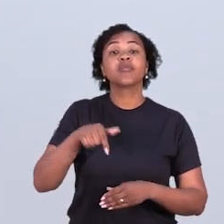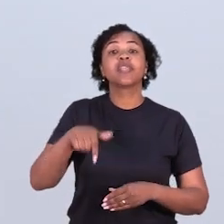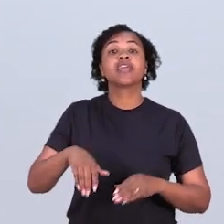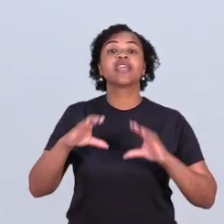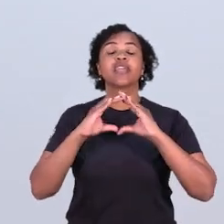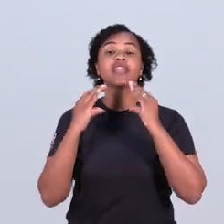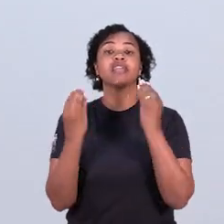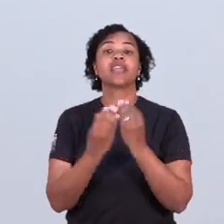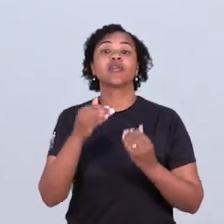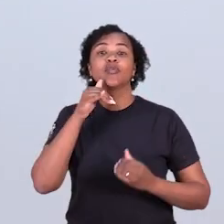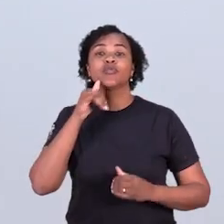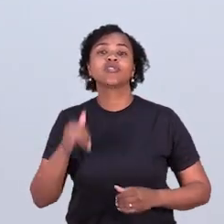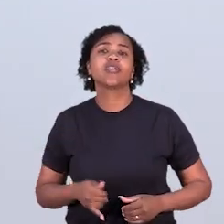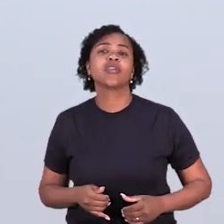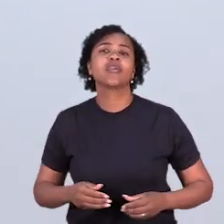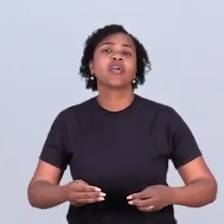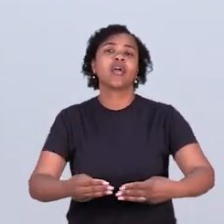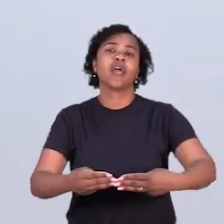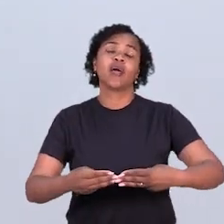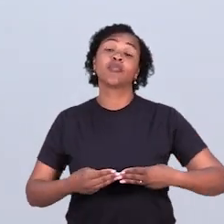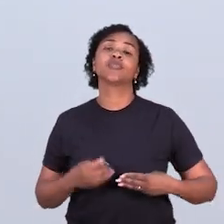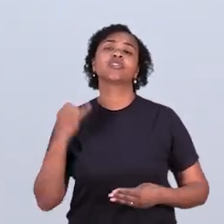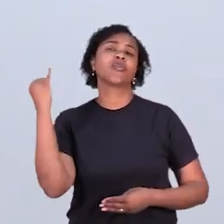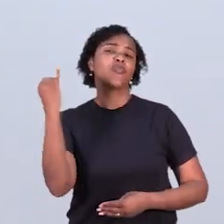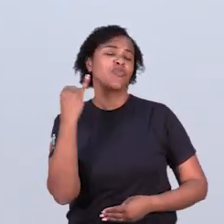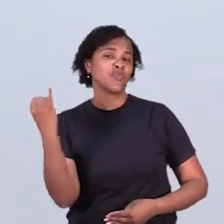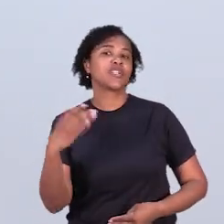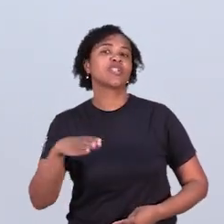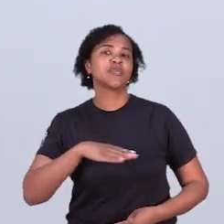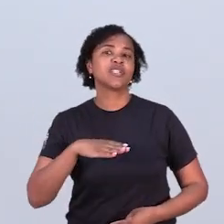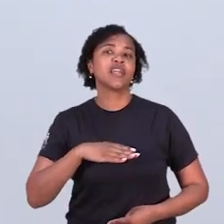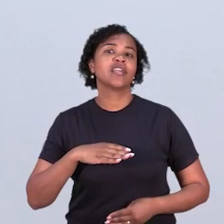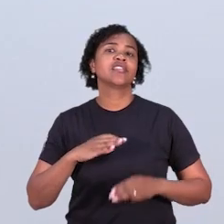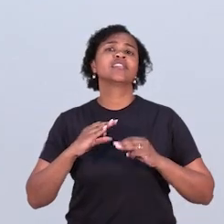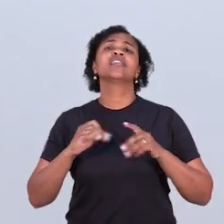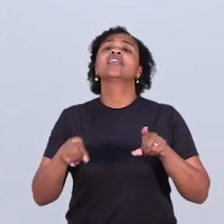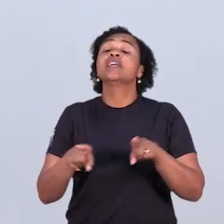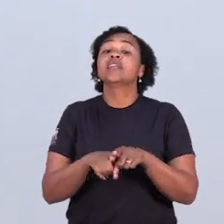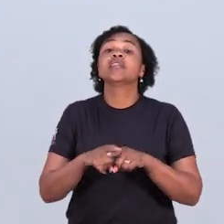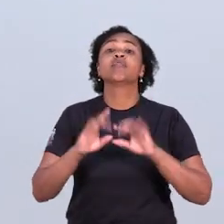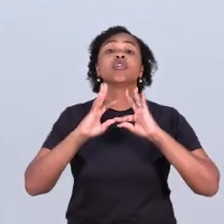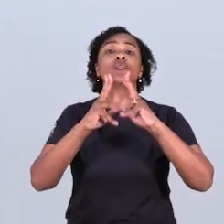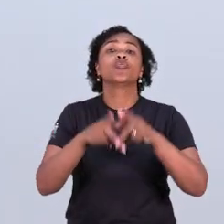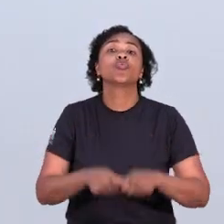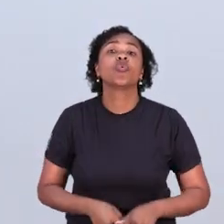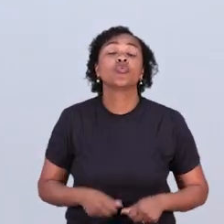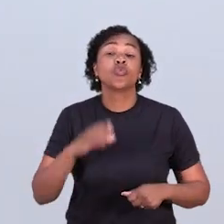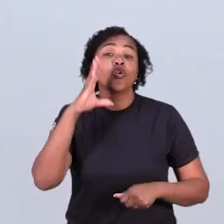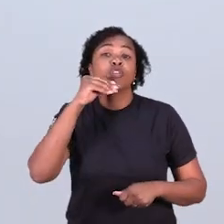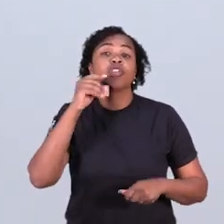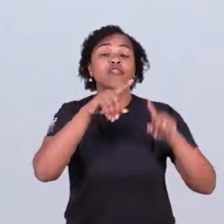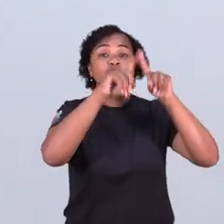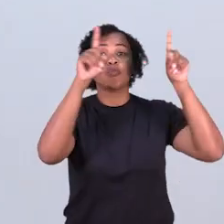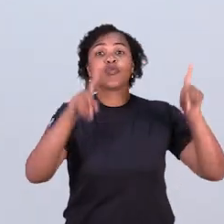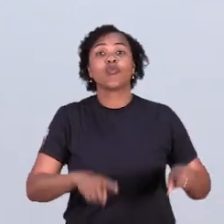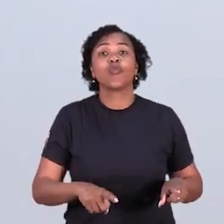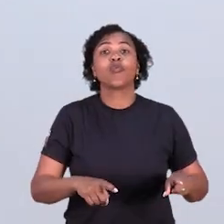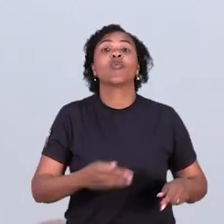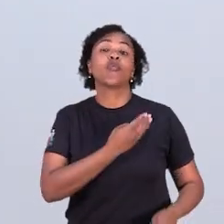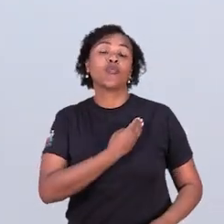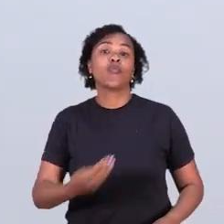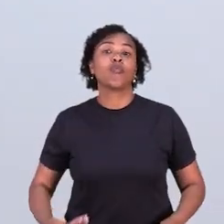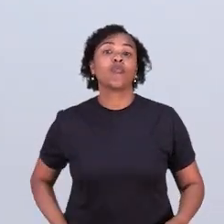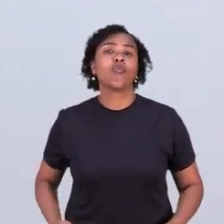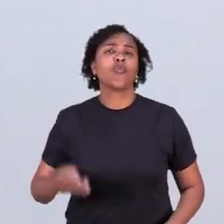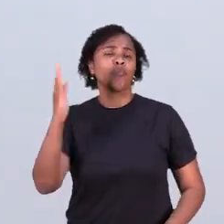votamos aqui na Câmara Municipal uma moção importante para a nossa cidade e para todos os servidores públicos do Brasil. Em especial os servidores